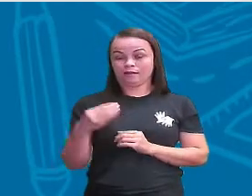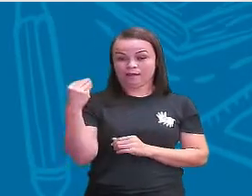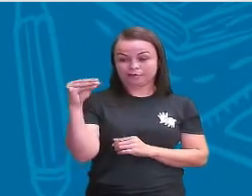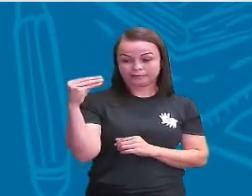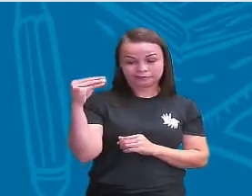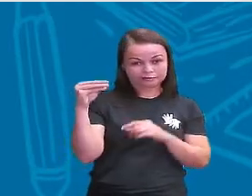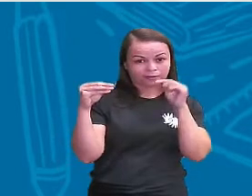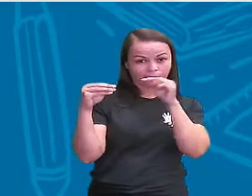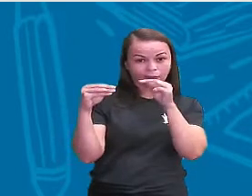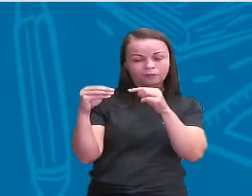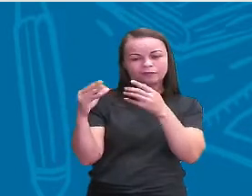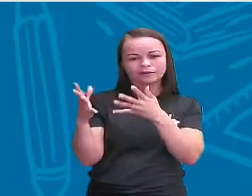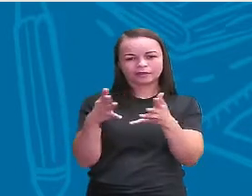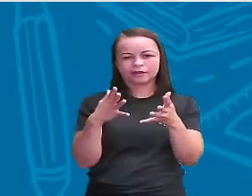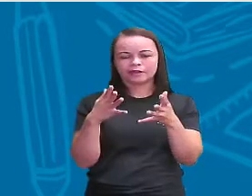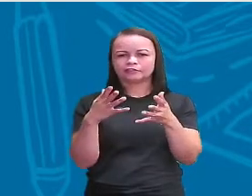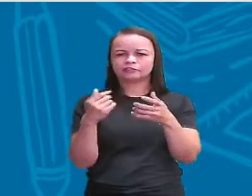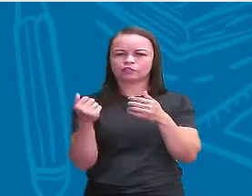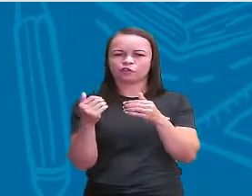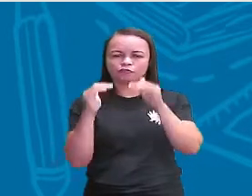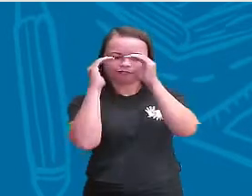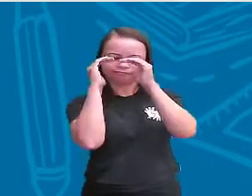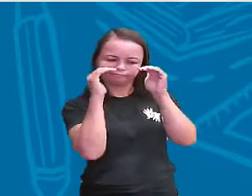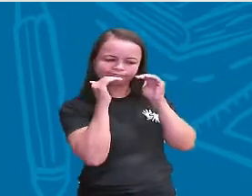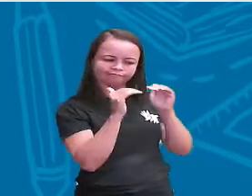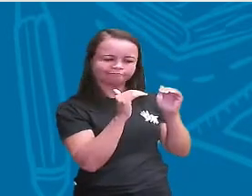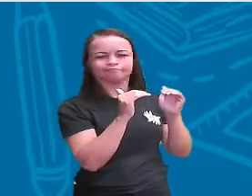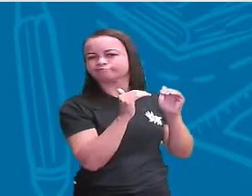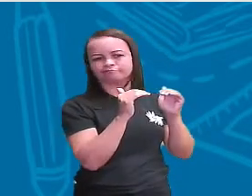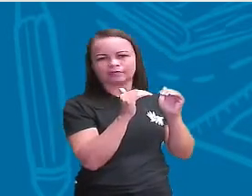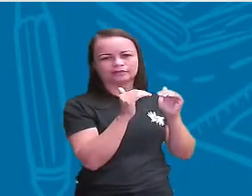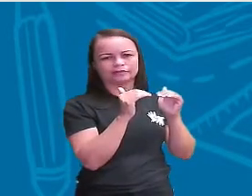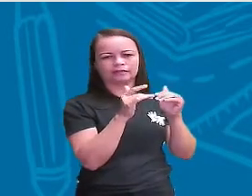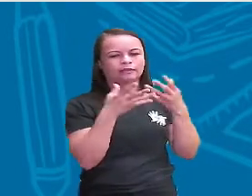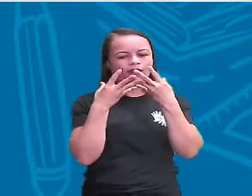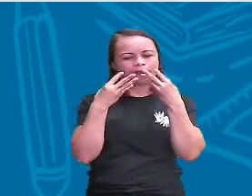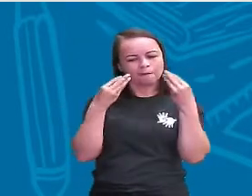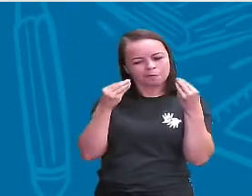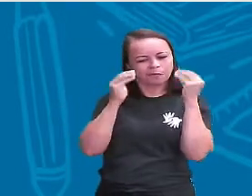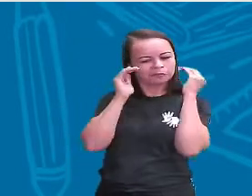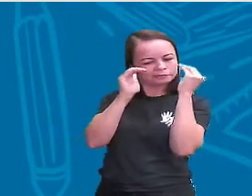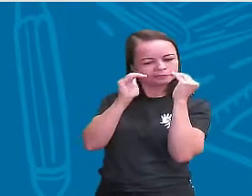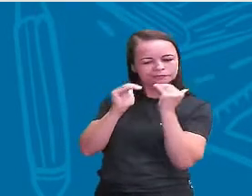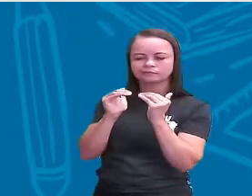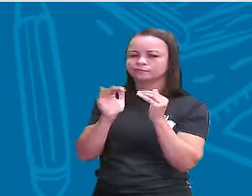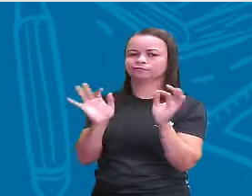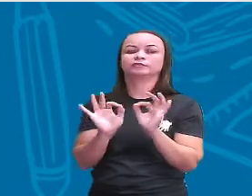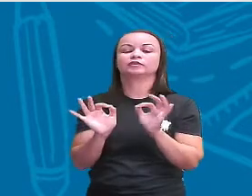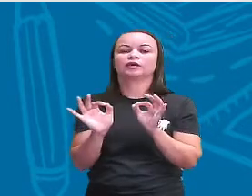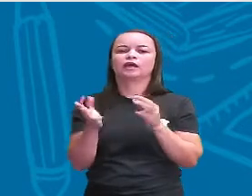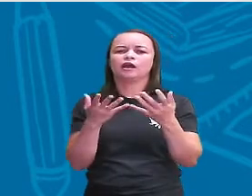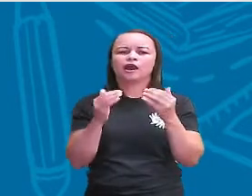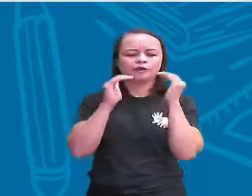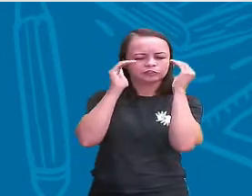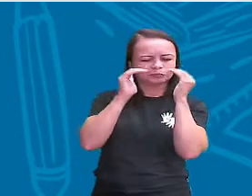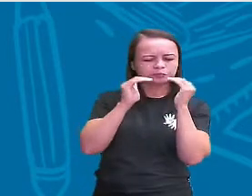foi aí, né? Não foi respeitada pela raposa. A raposa simplesmente